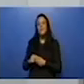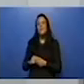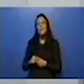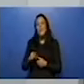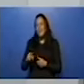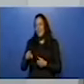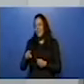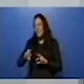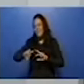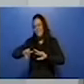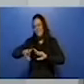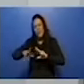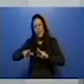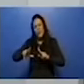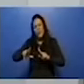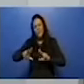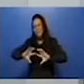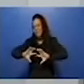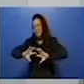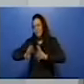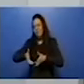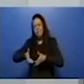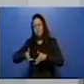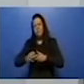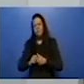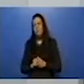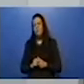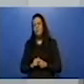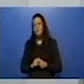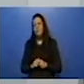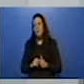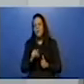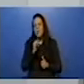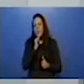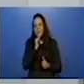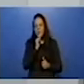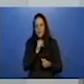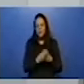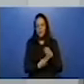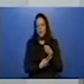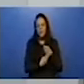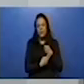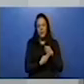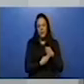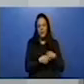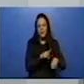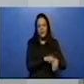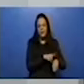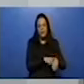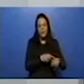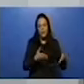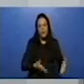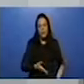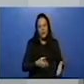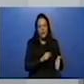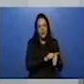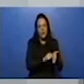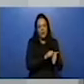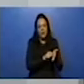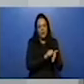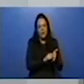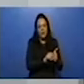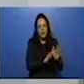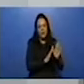totalmente diferentes. Então, observem bem. Verbos que no presente a gente escreve de um jeito, só que